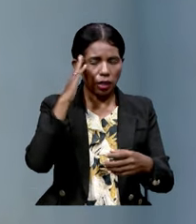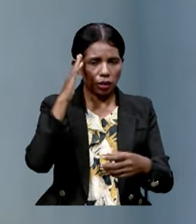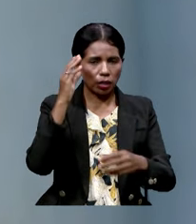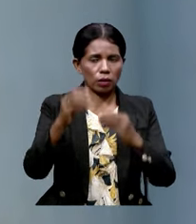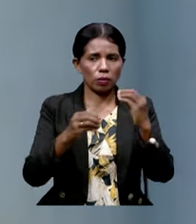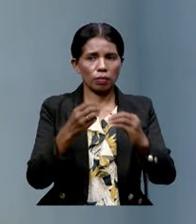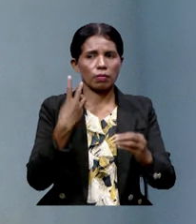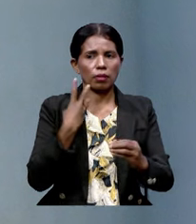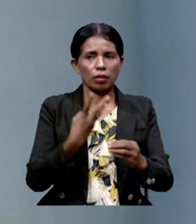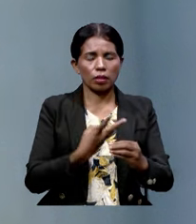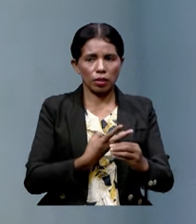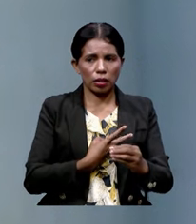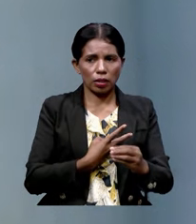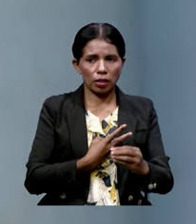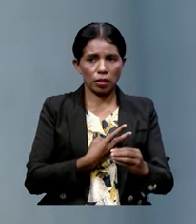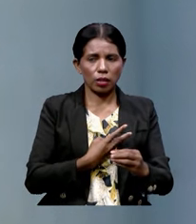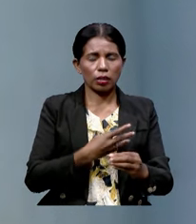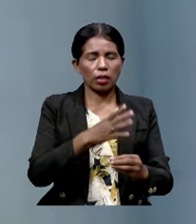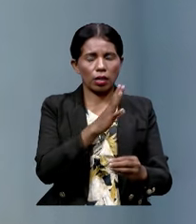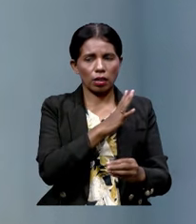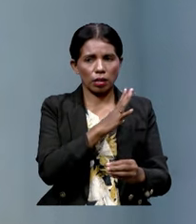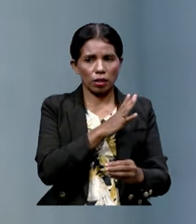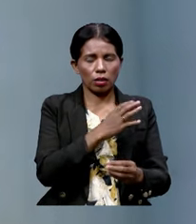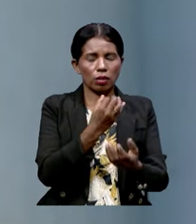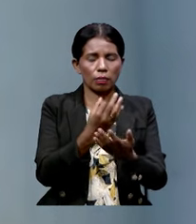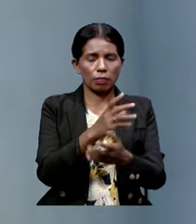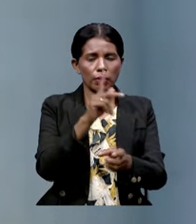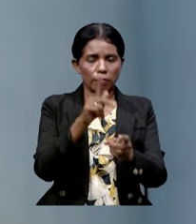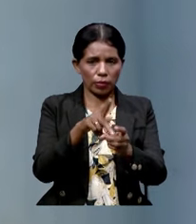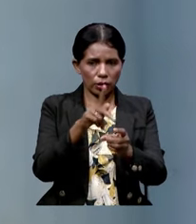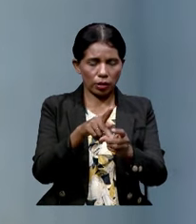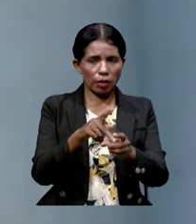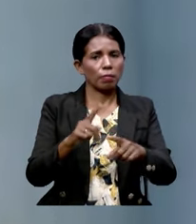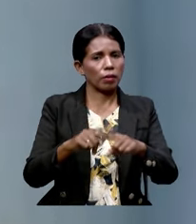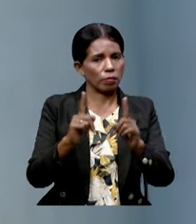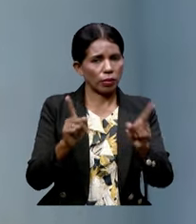Ita, dependente de TVs para petróleo, mas,